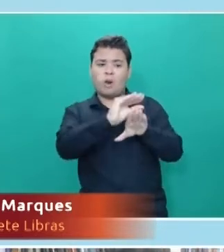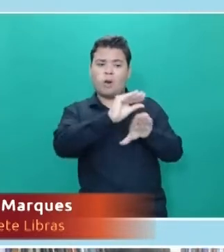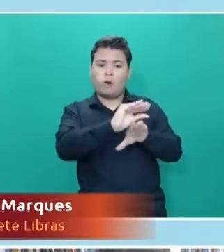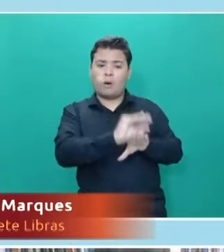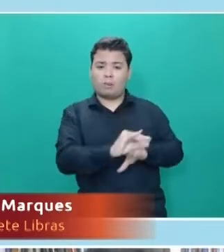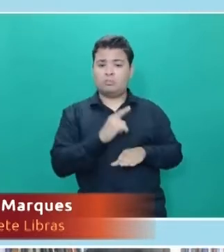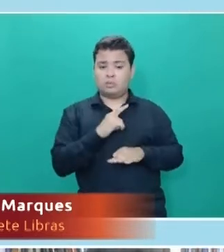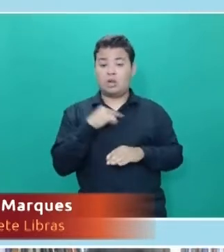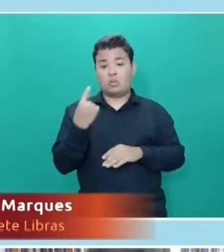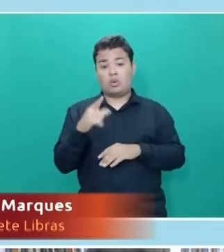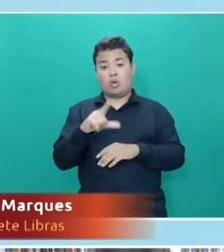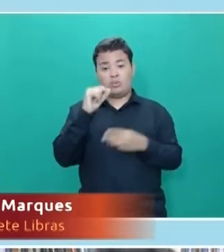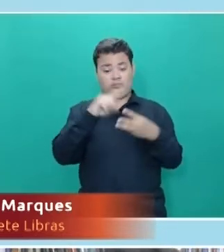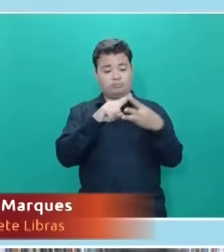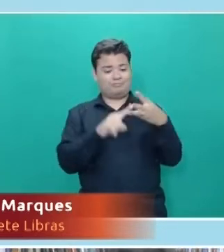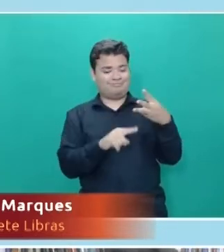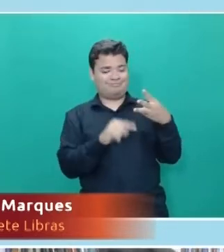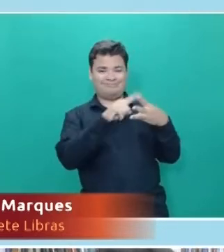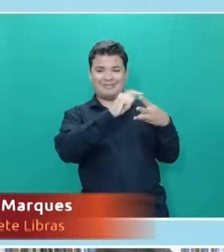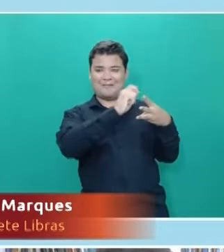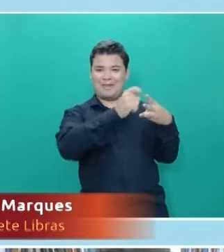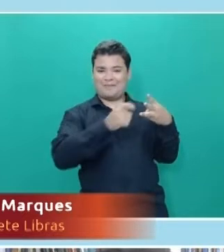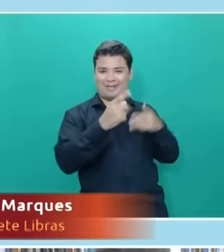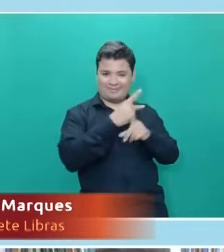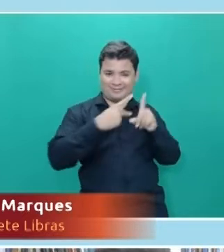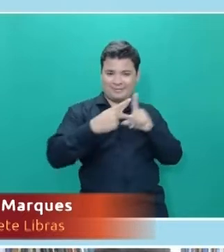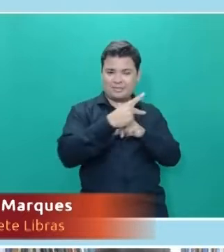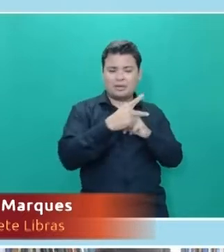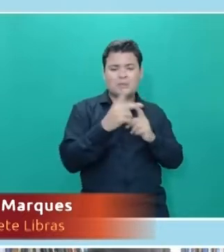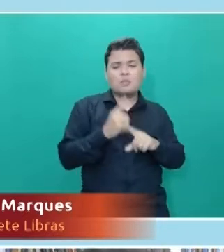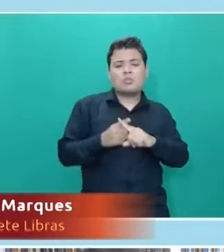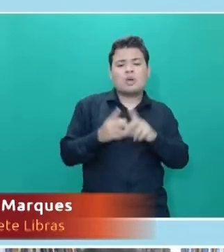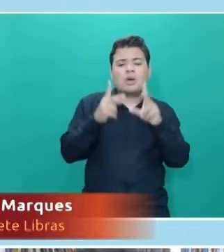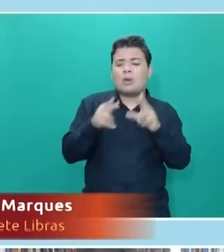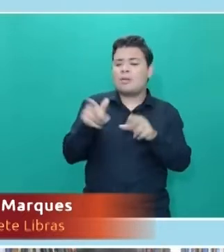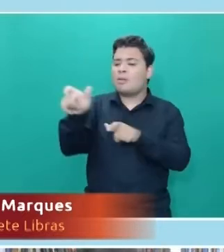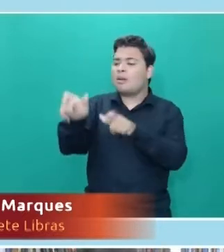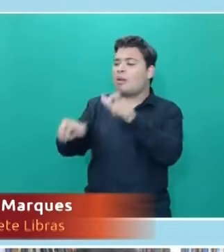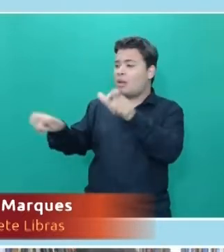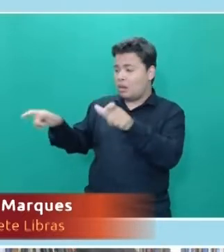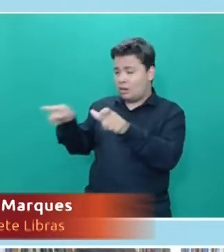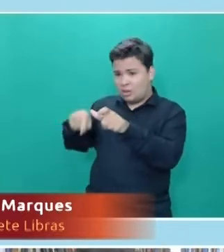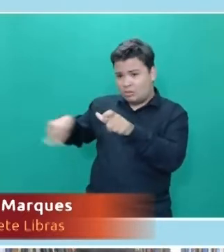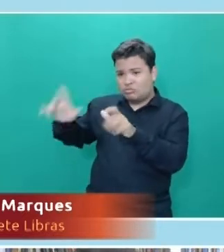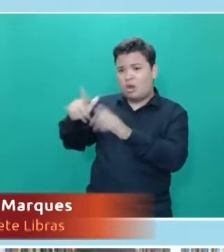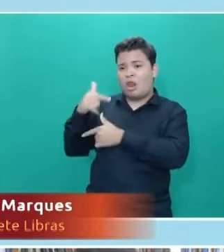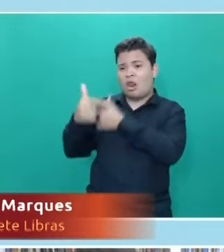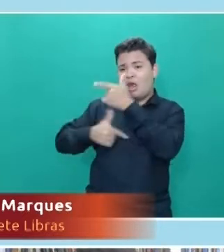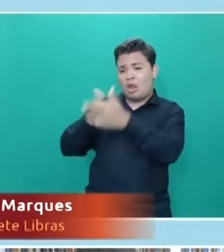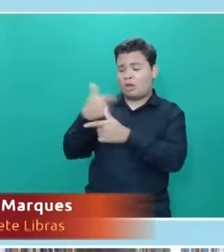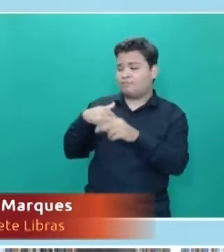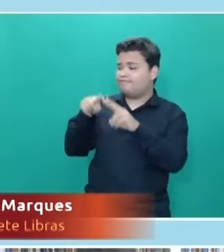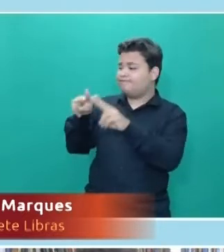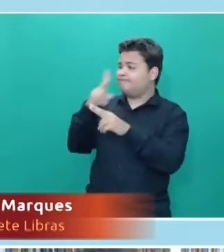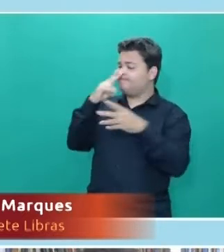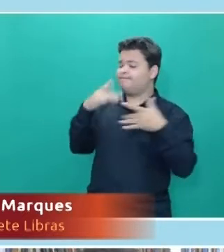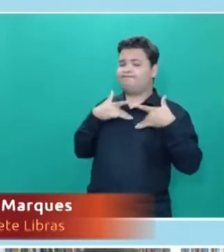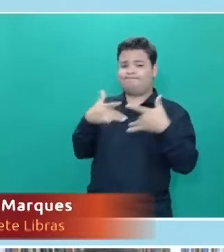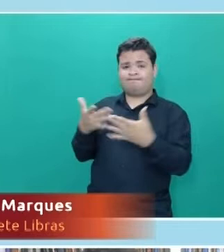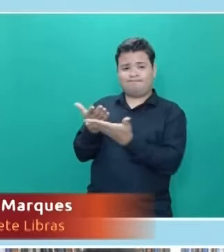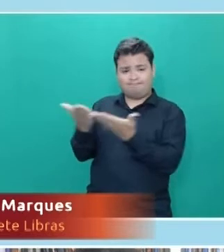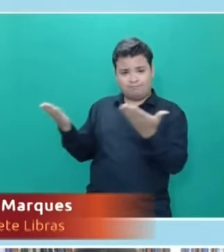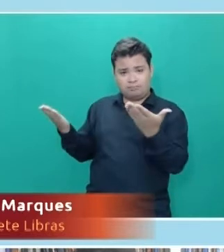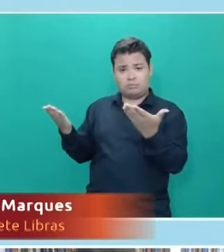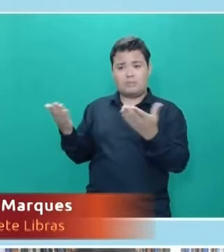nós escolhemos, porque foi um formato de olhar para o outro, de olhar com solidariedade. Foi um pacto que nós fizemos em 1988.